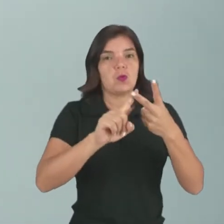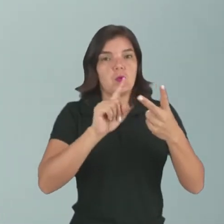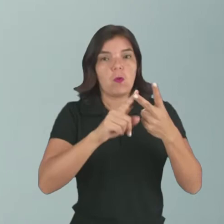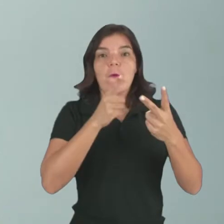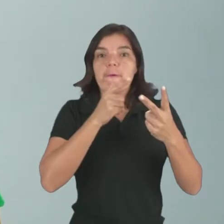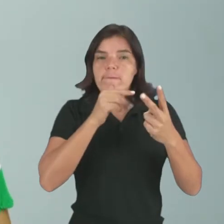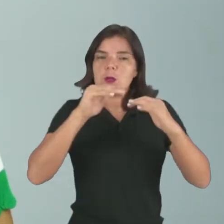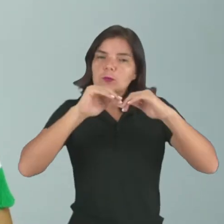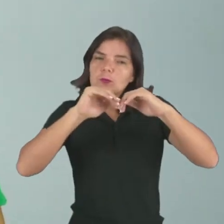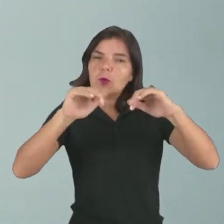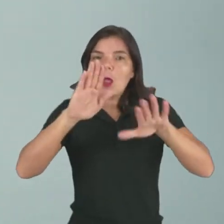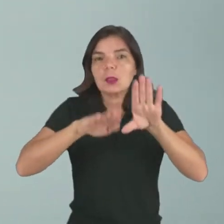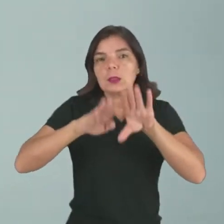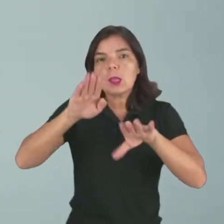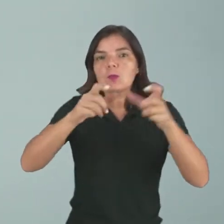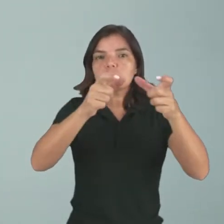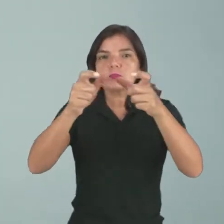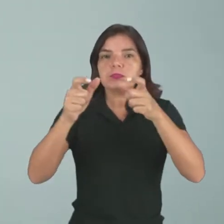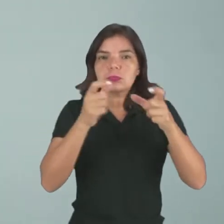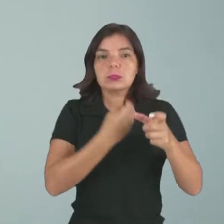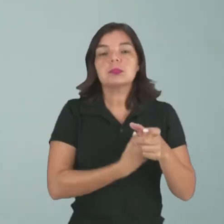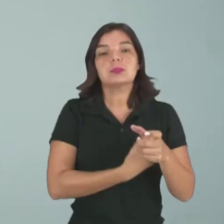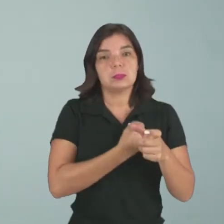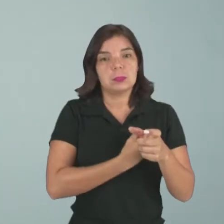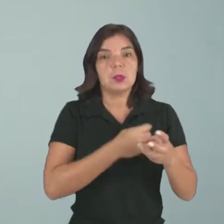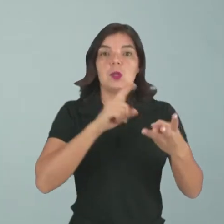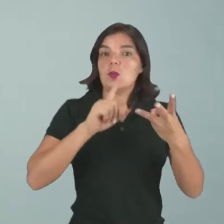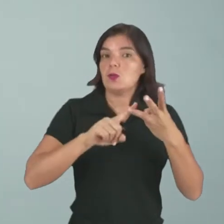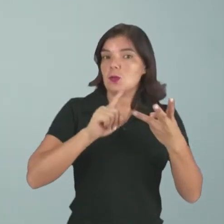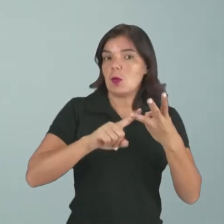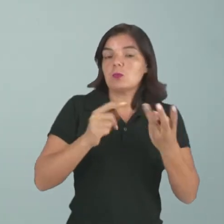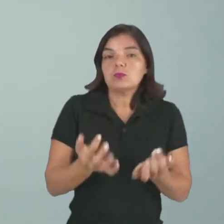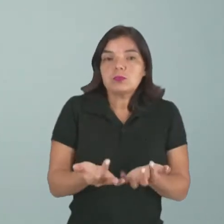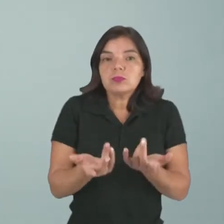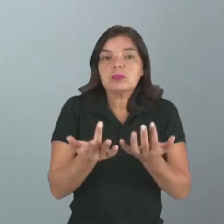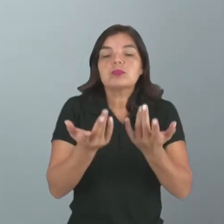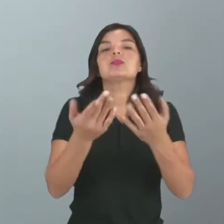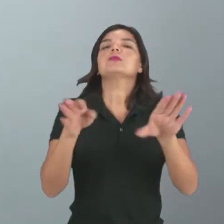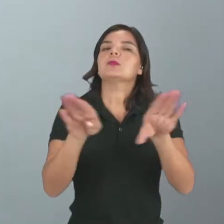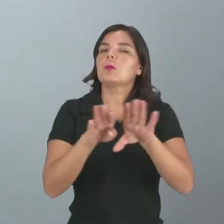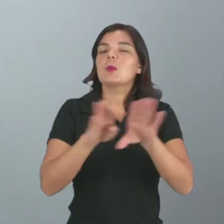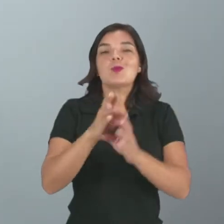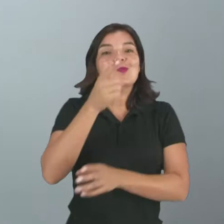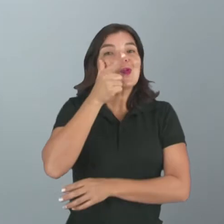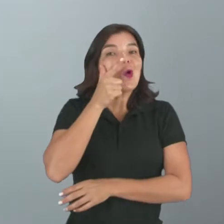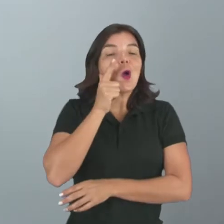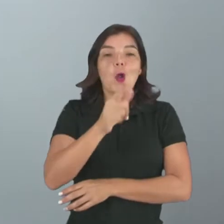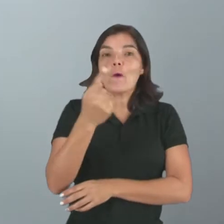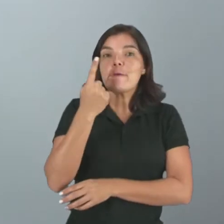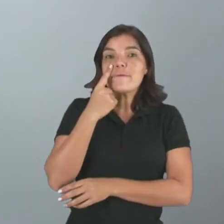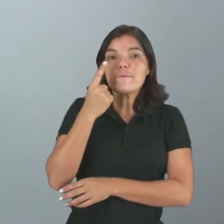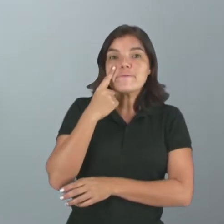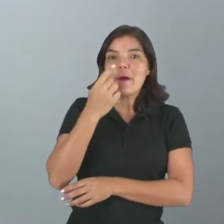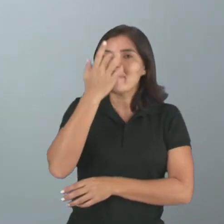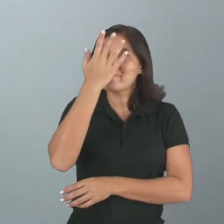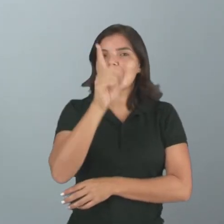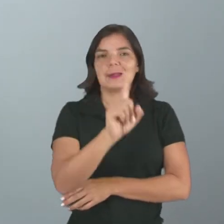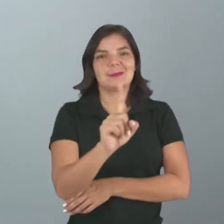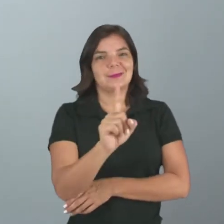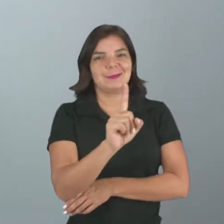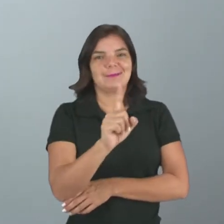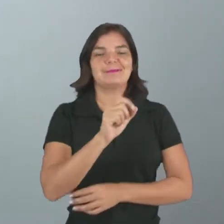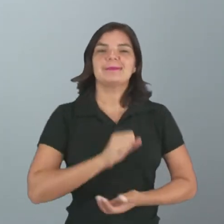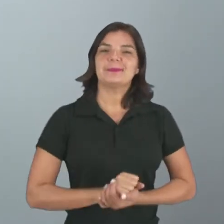estado líquido, que depende do espaço onde ele está ocupando, e tem um estado gasoso, que eu não consigo enxergá-lo facilmente, tá